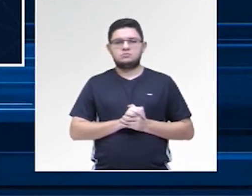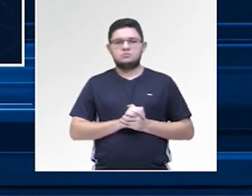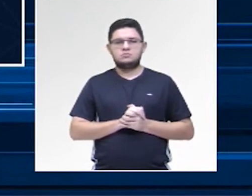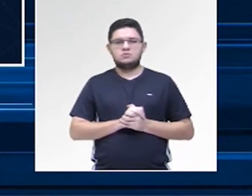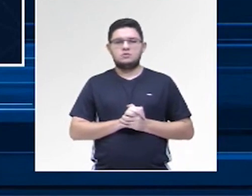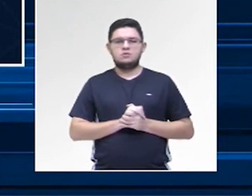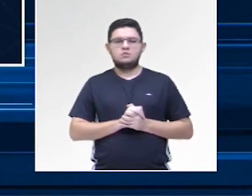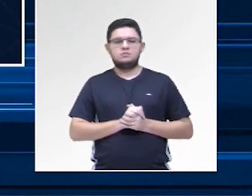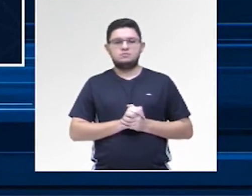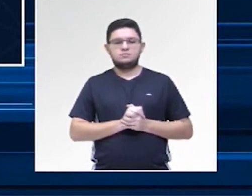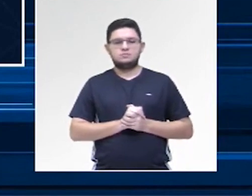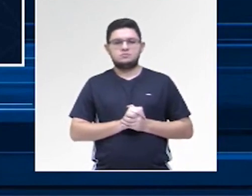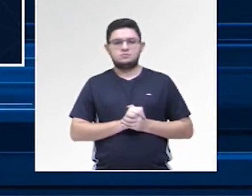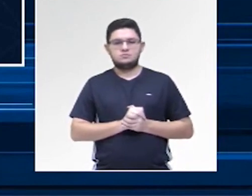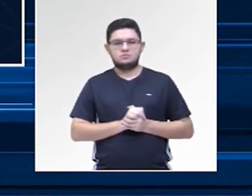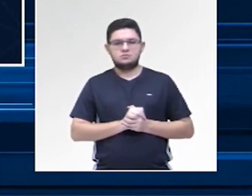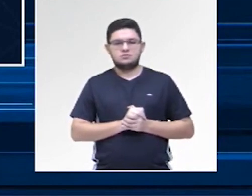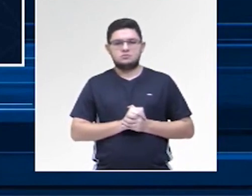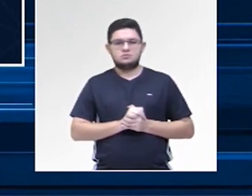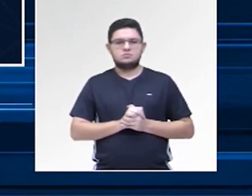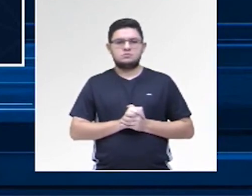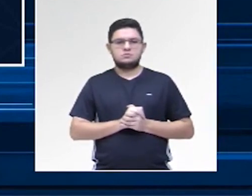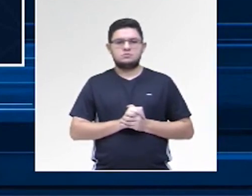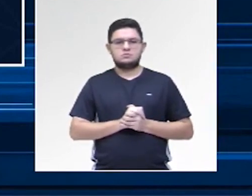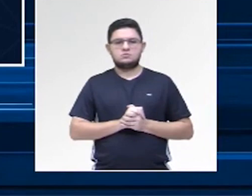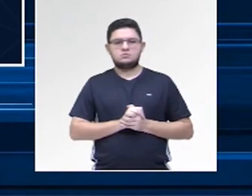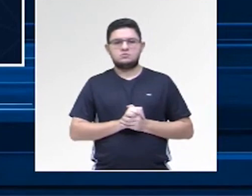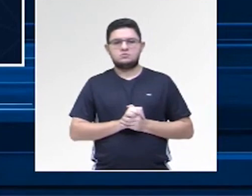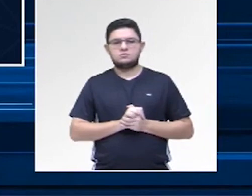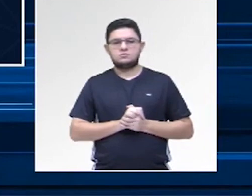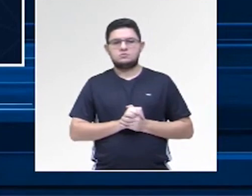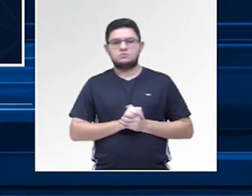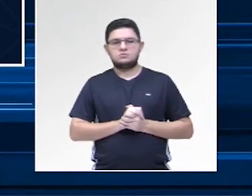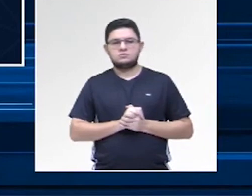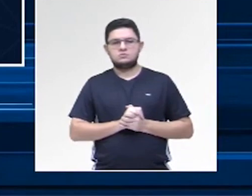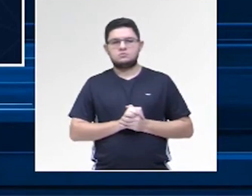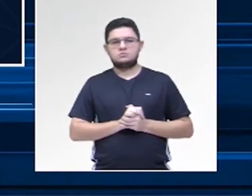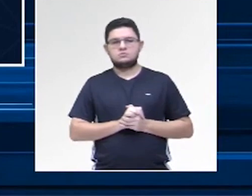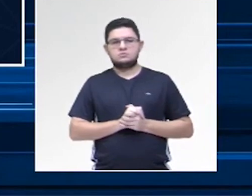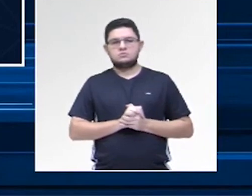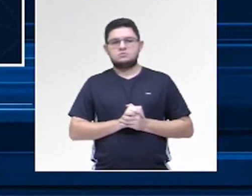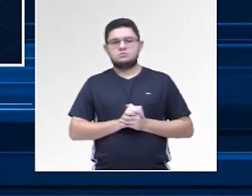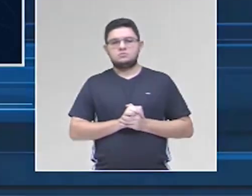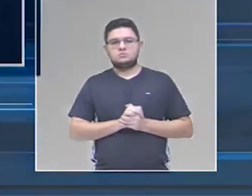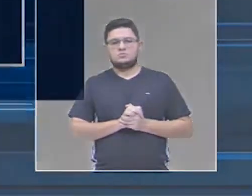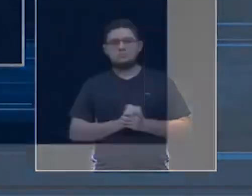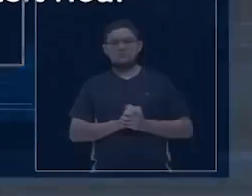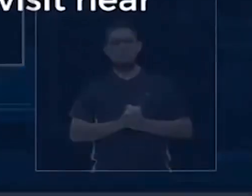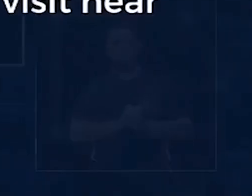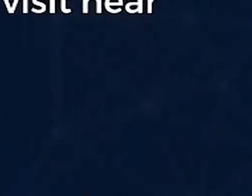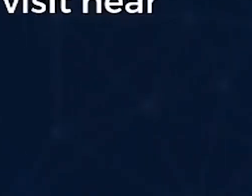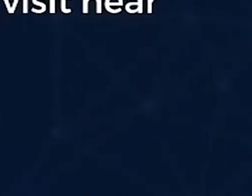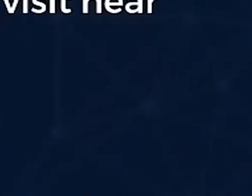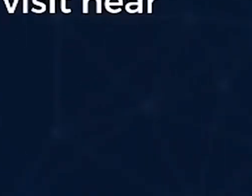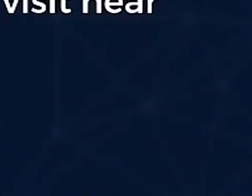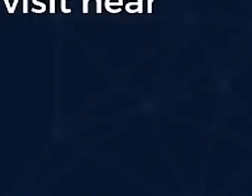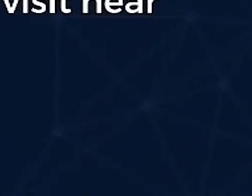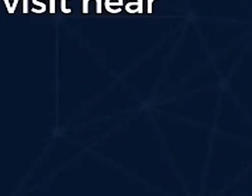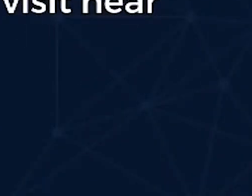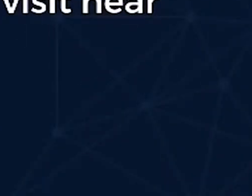Negative structure. There wasn't plus any plus known